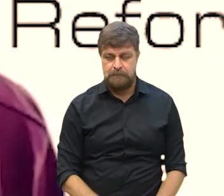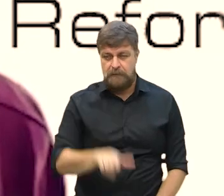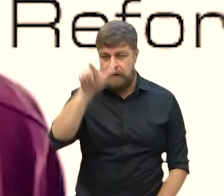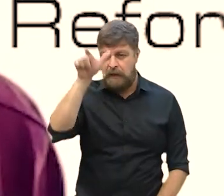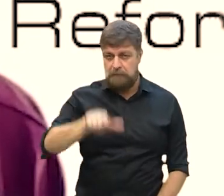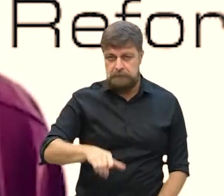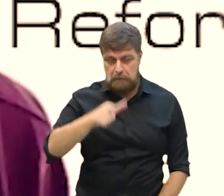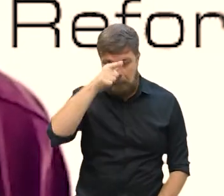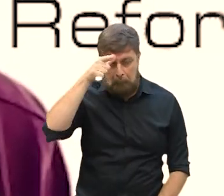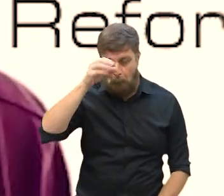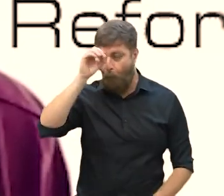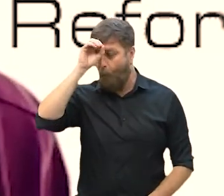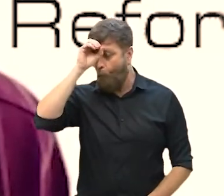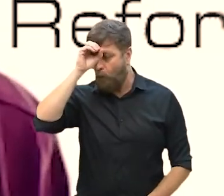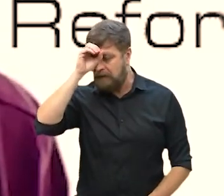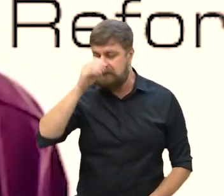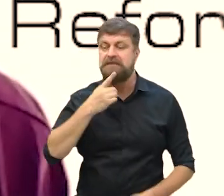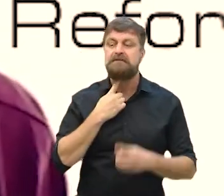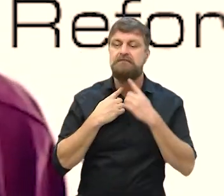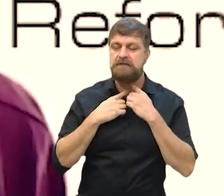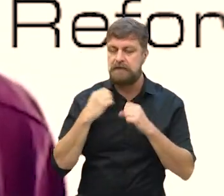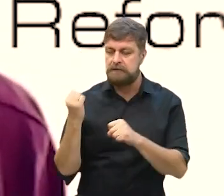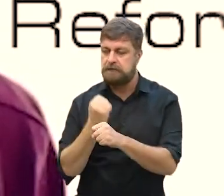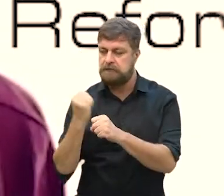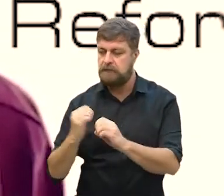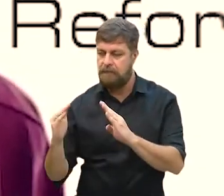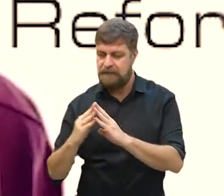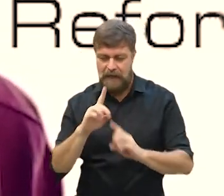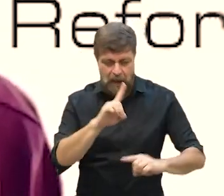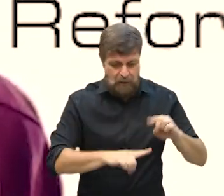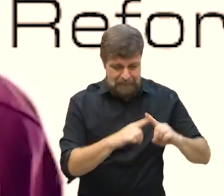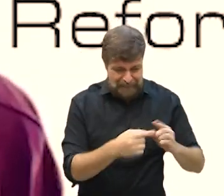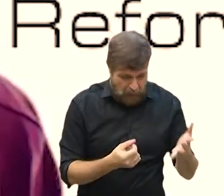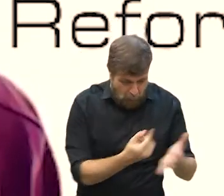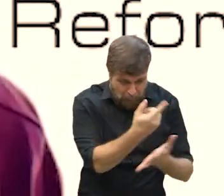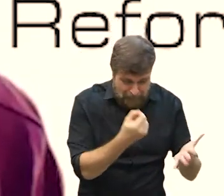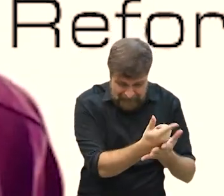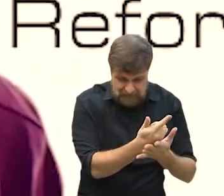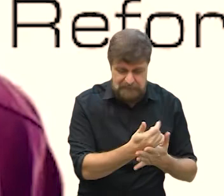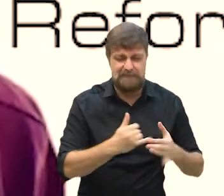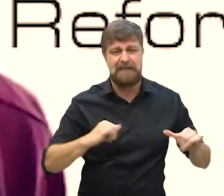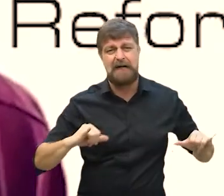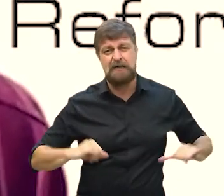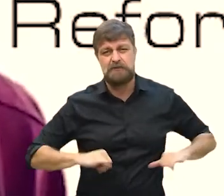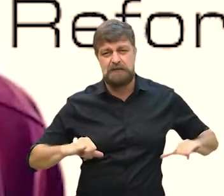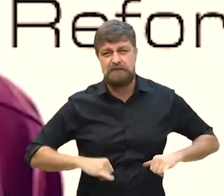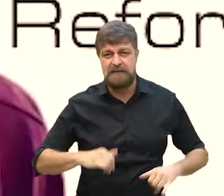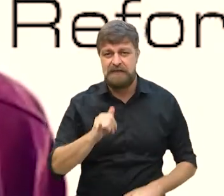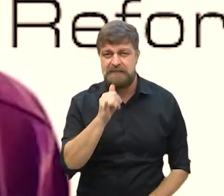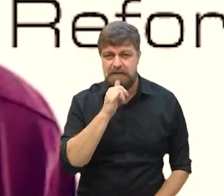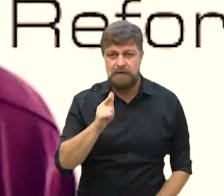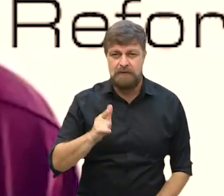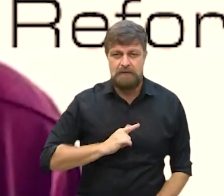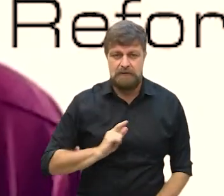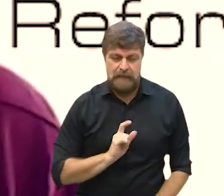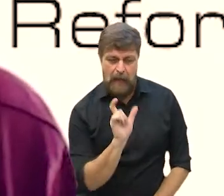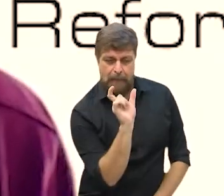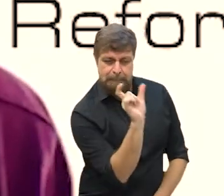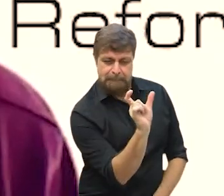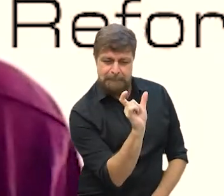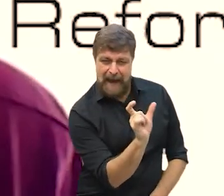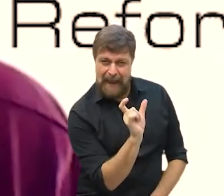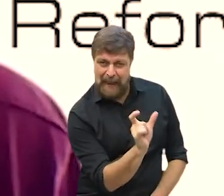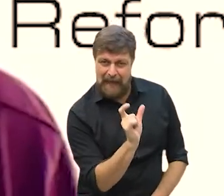um leigo, se for construir, a hora que ele for comprar material, ele vai sofrer, né? Existe, por exemplo, diferença de